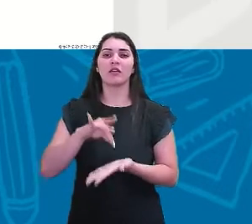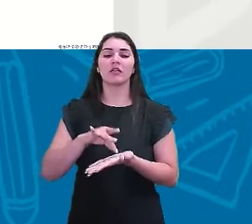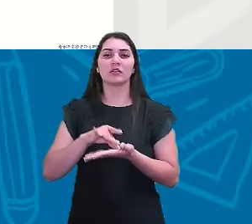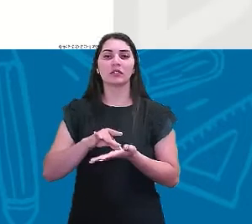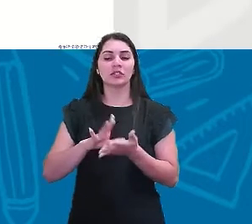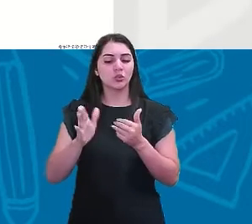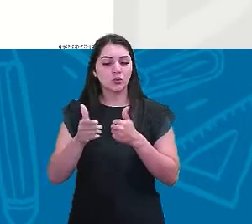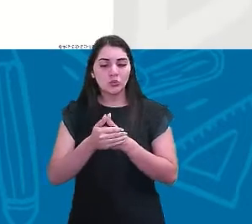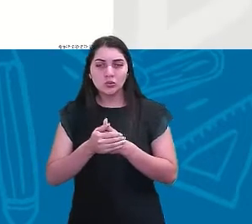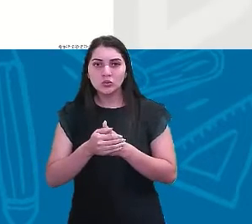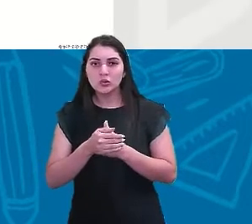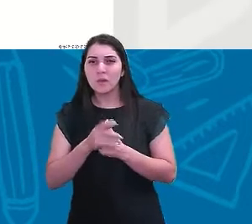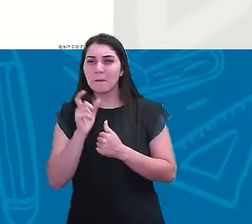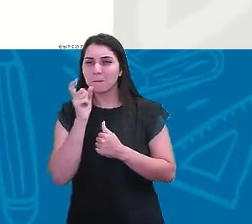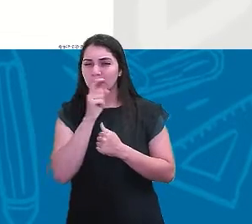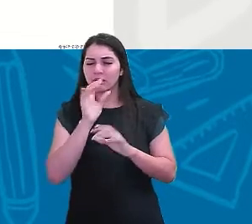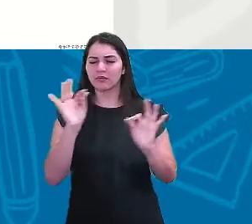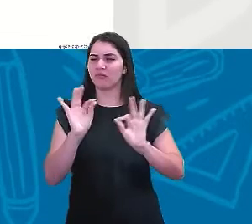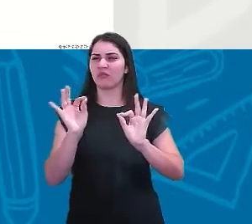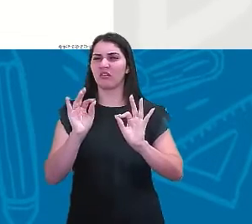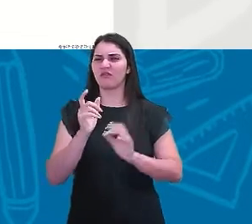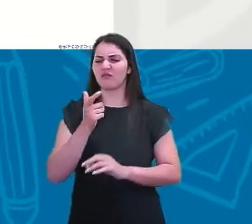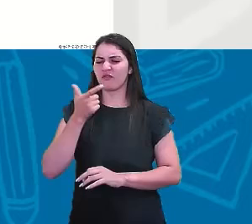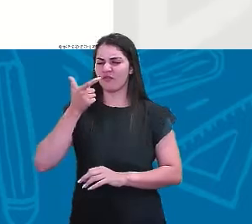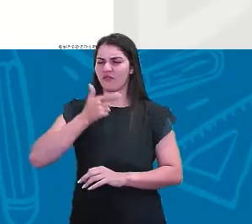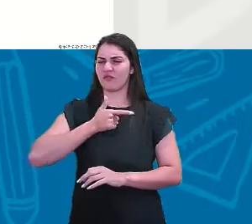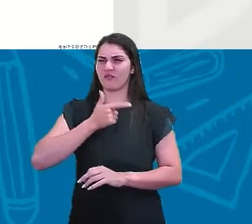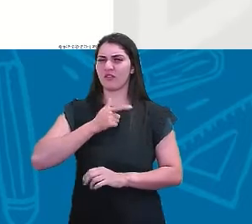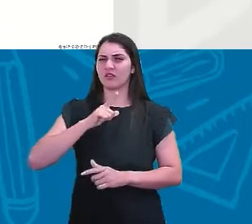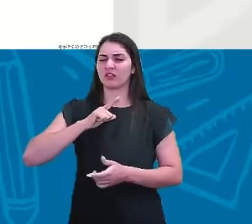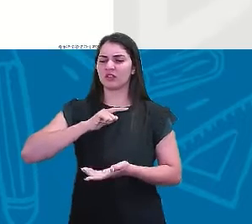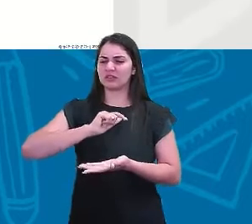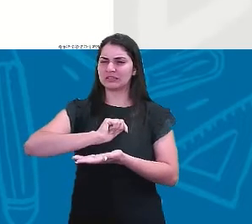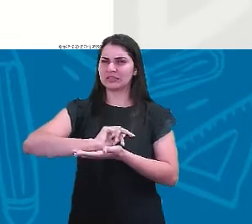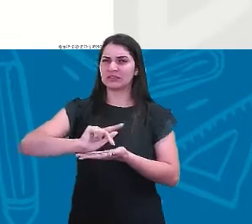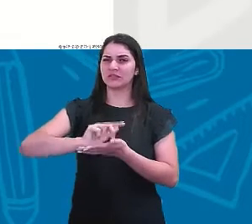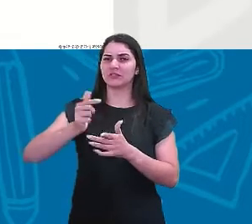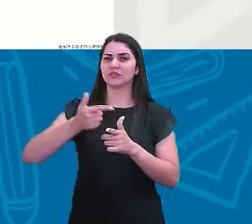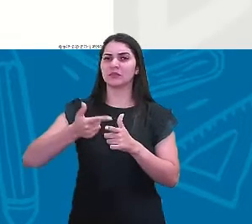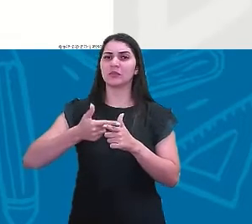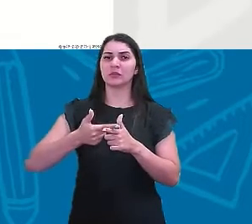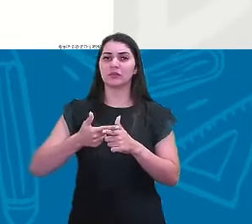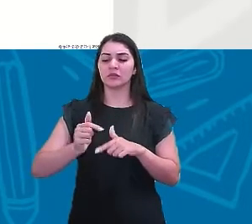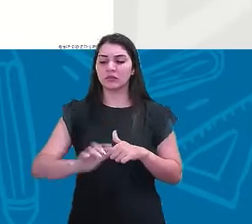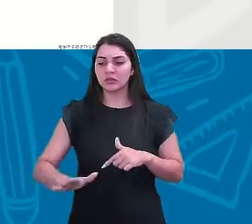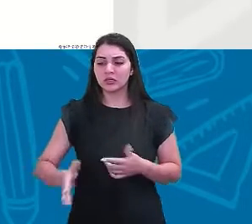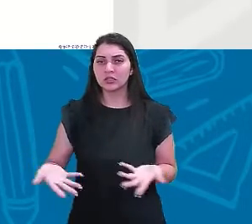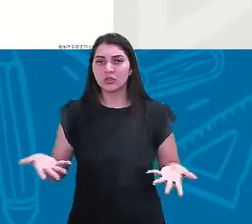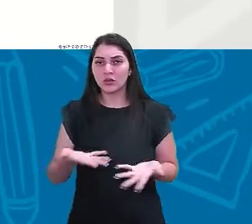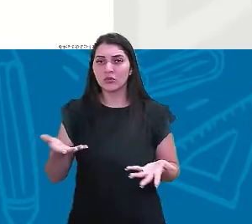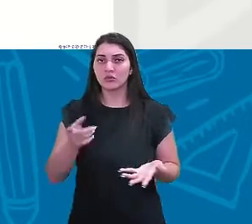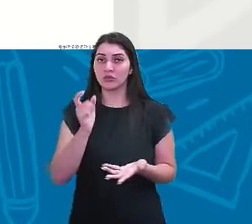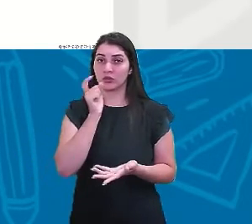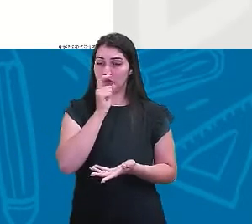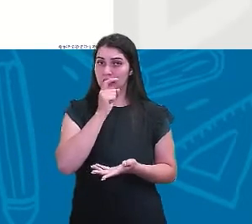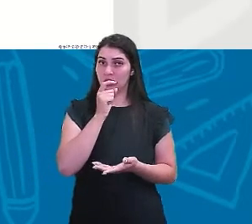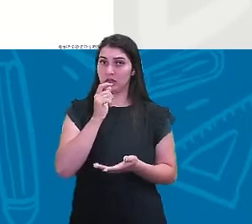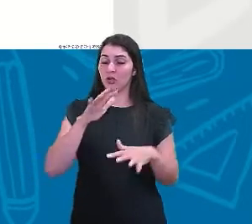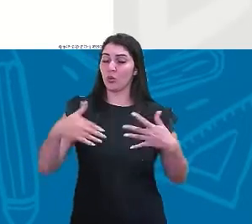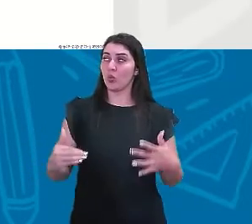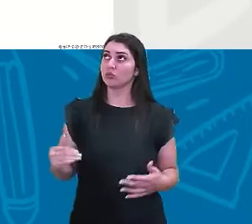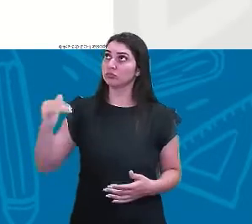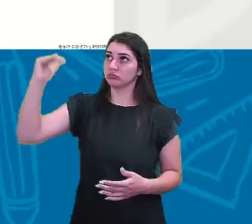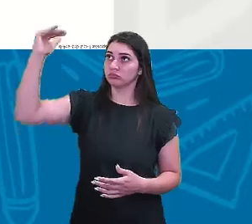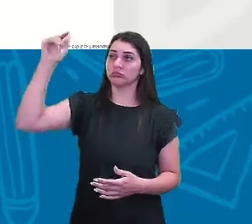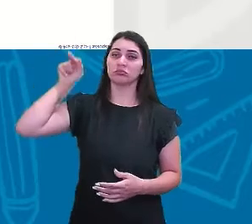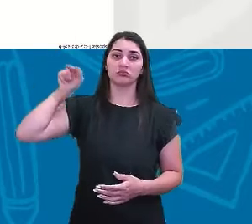não minta. Isso é feio, minha gente, e traz diversos problemas. Uma criança hoje que mente, possivelmente vai ser um adulto